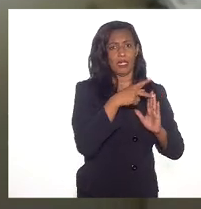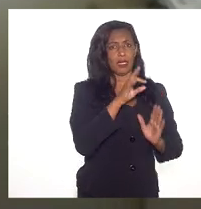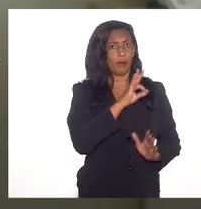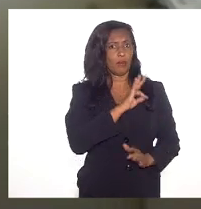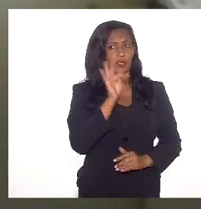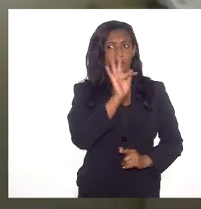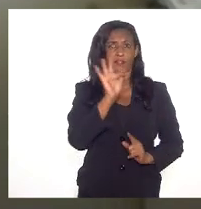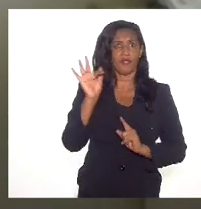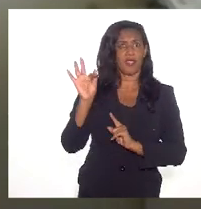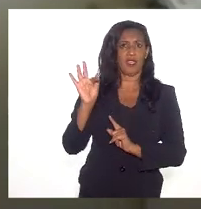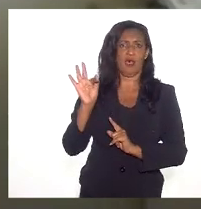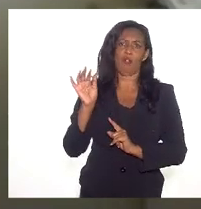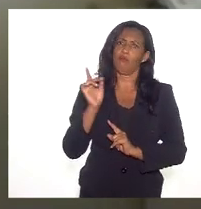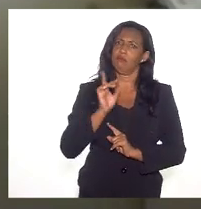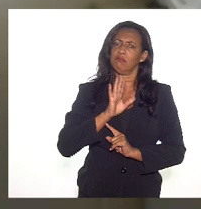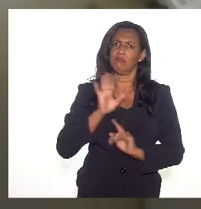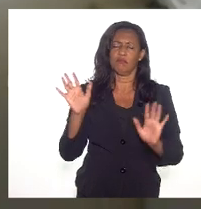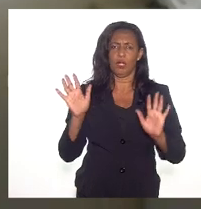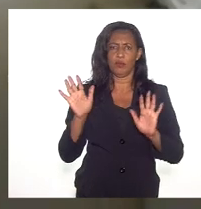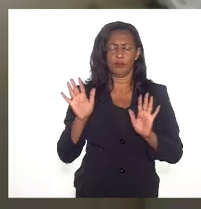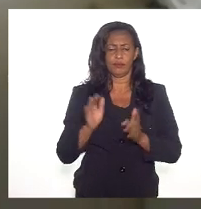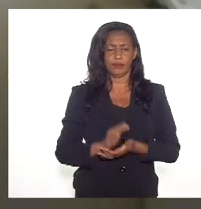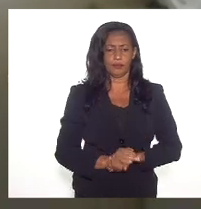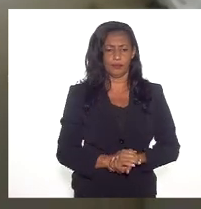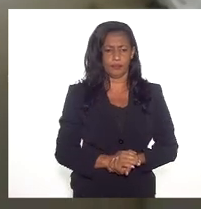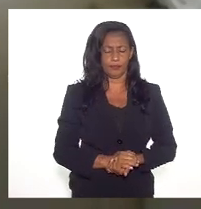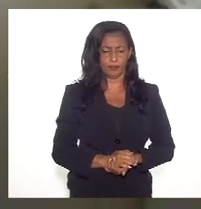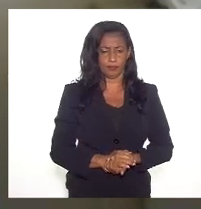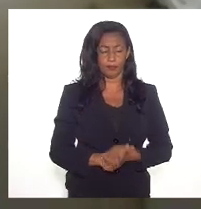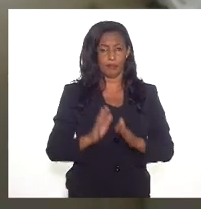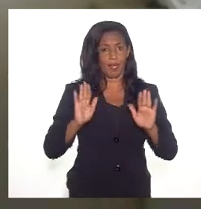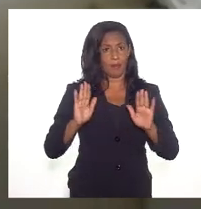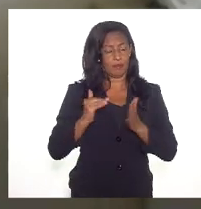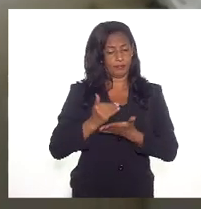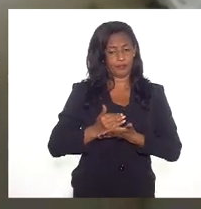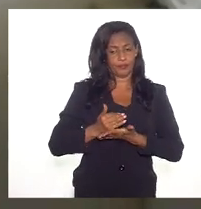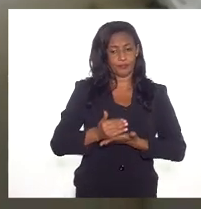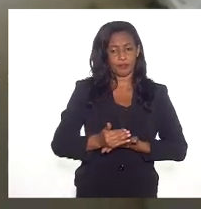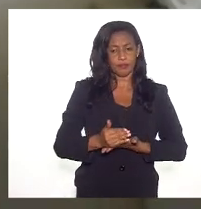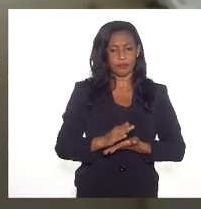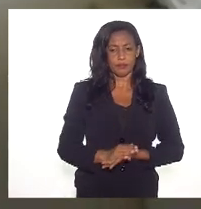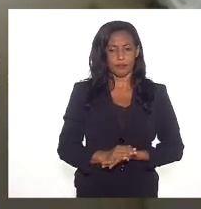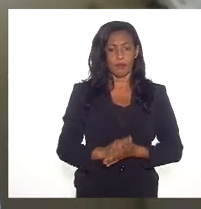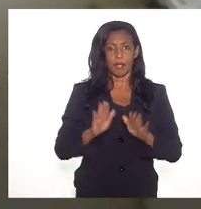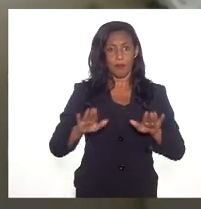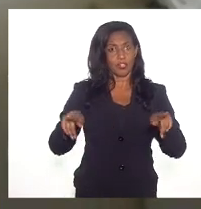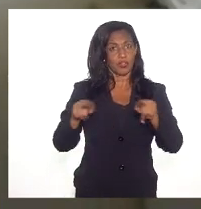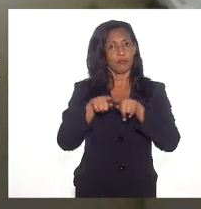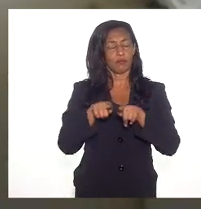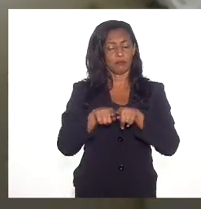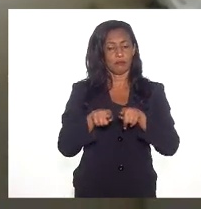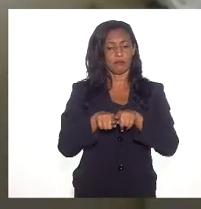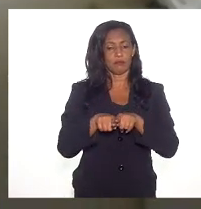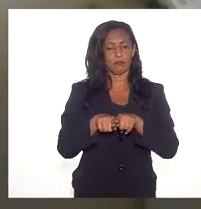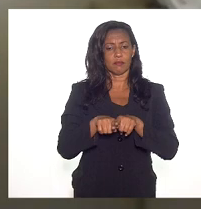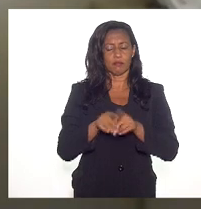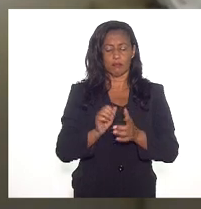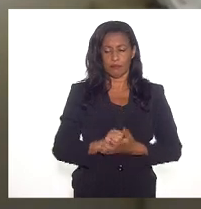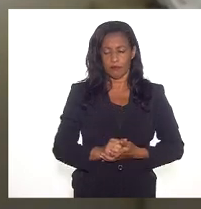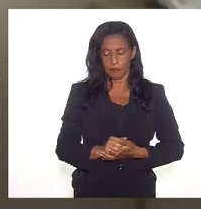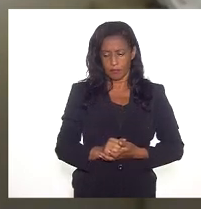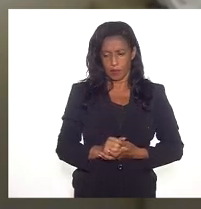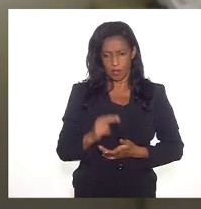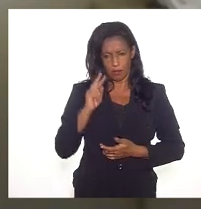é especificamente do Policial Federal. É pelo princípio. Mas, ao mesmo tempo, eu